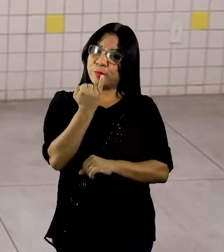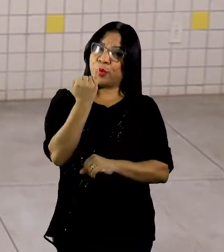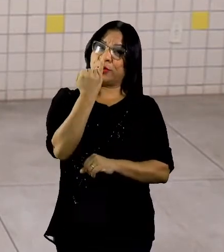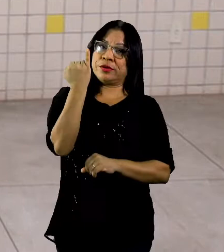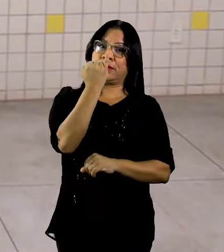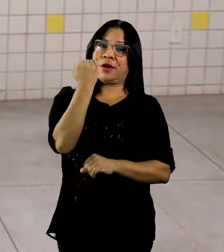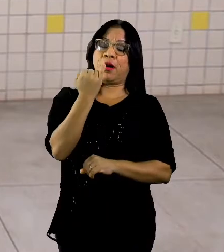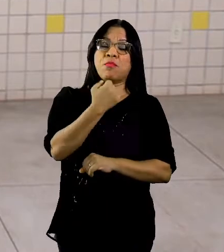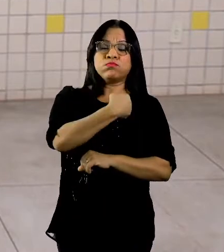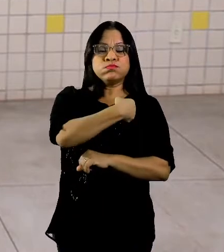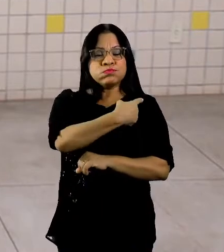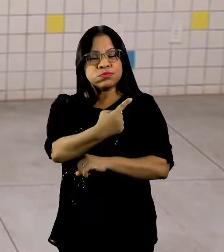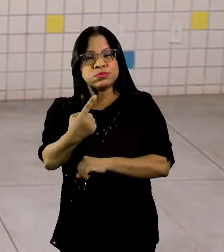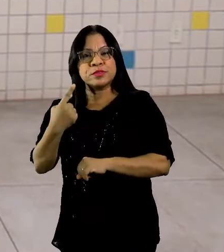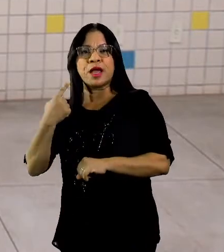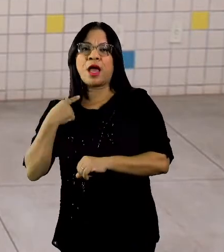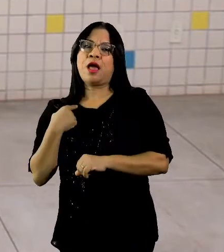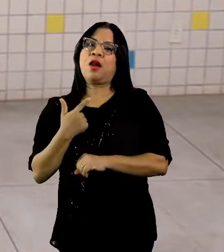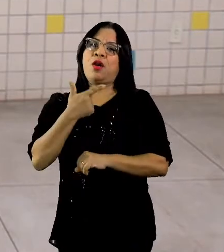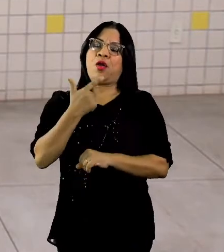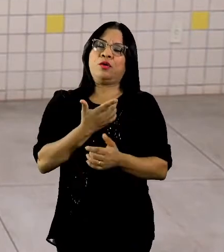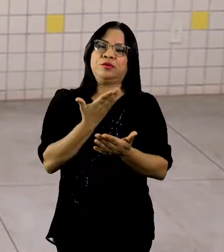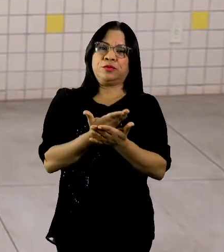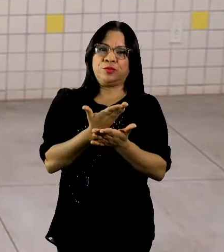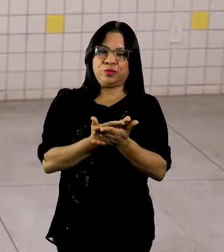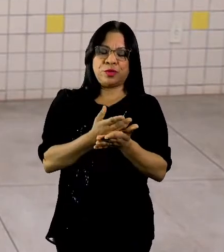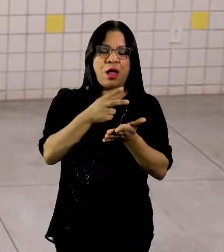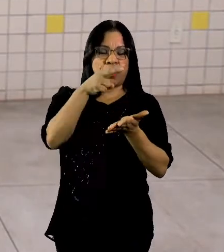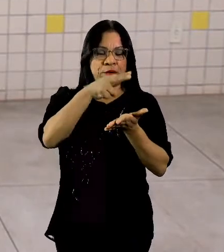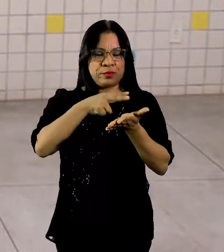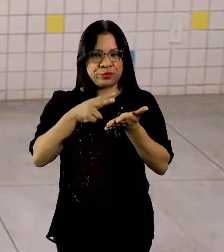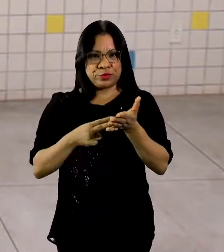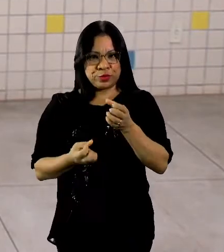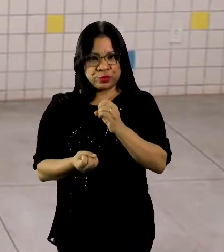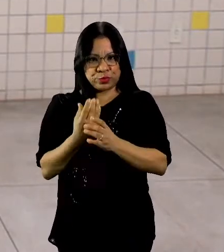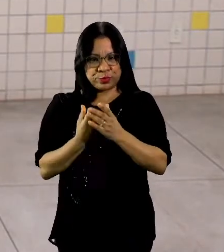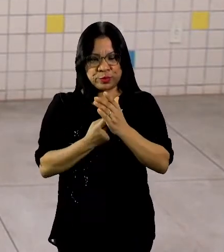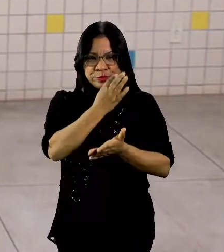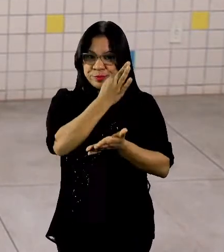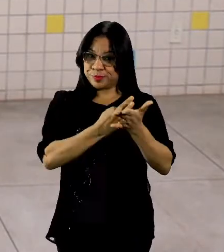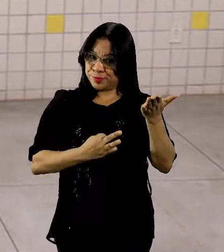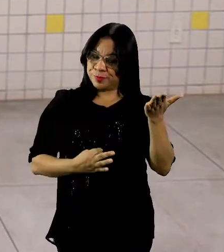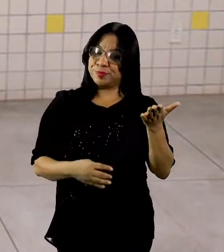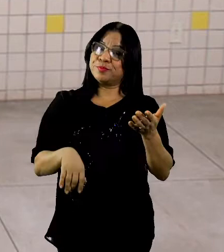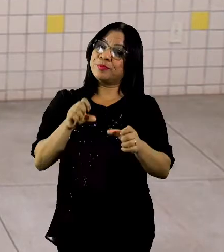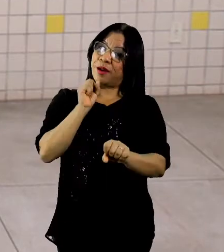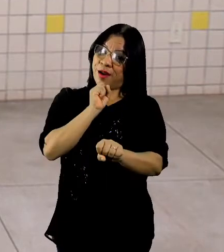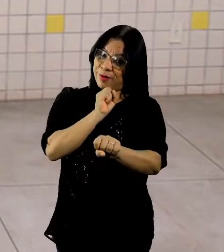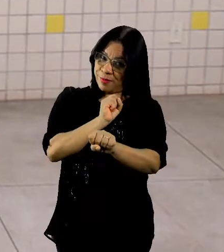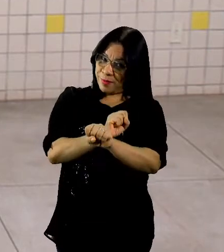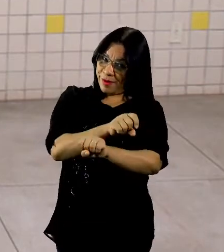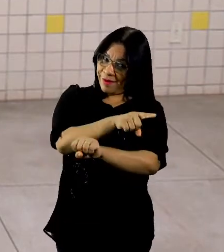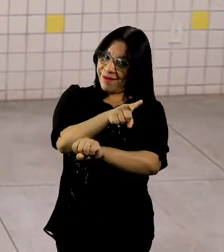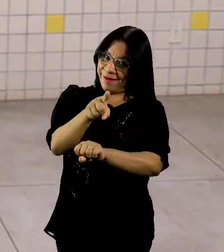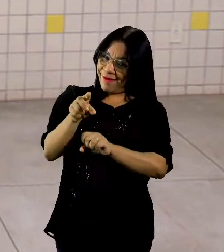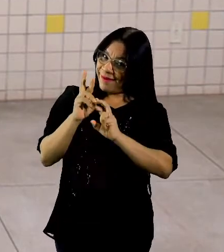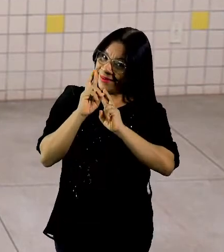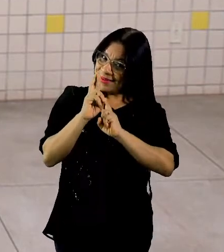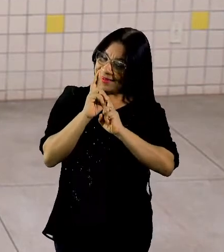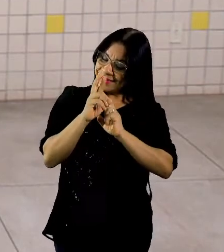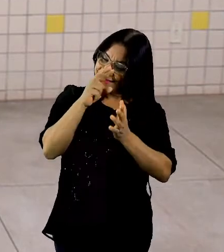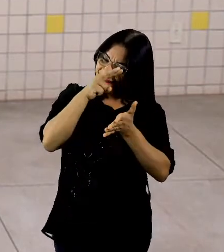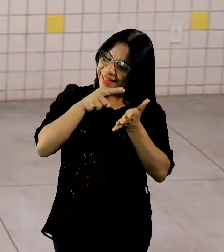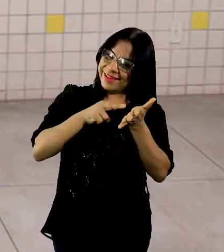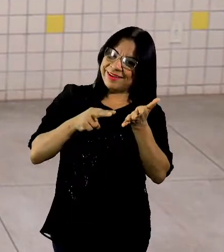a nossa segunda aula de leitura e produção de texto. Espero que tenham lido e vamos começar a fazer uma análise mais